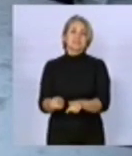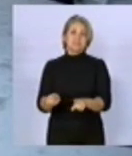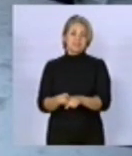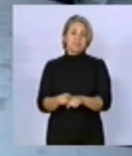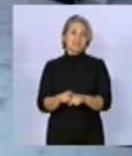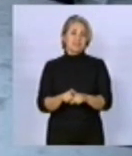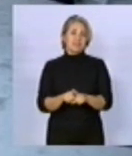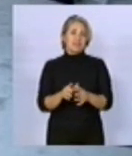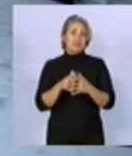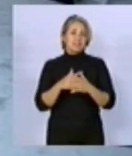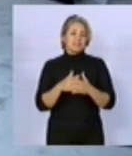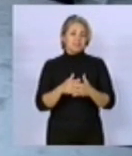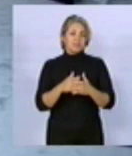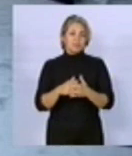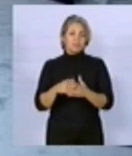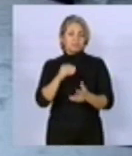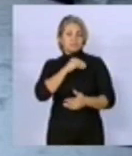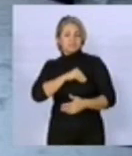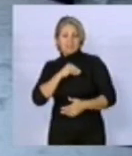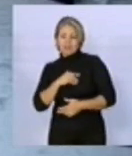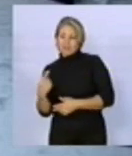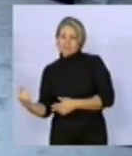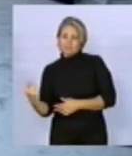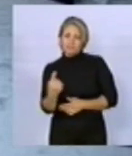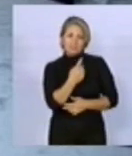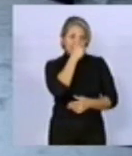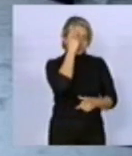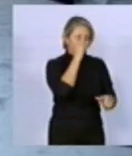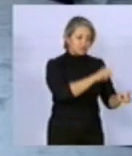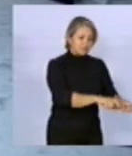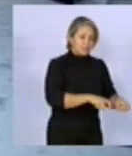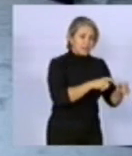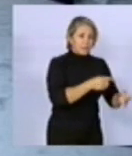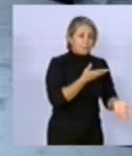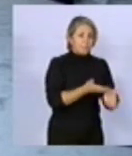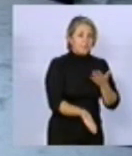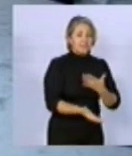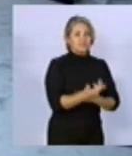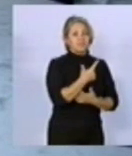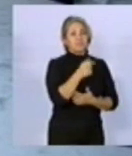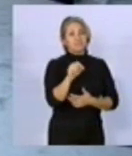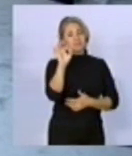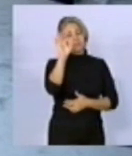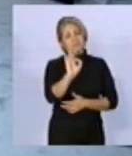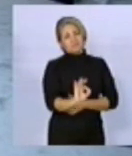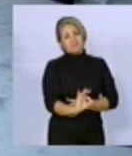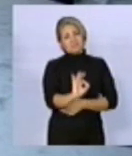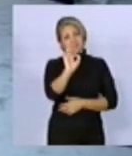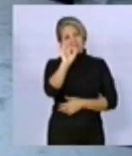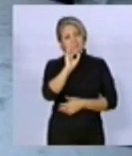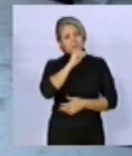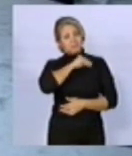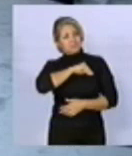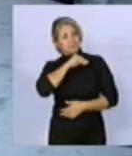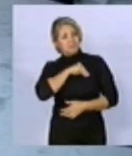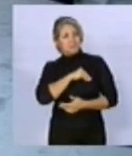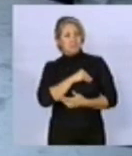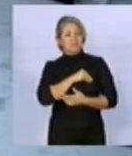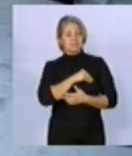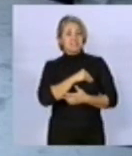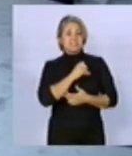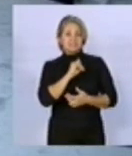agricultores esses pequenos agricultores perdem aproximadamente 20% da renda ao perder em 20% da